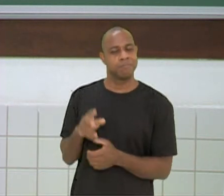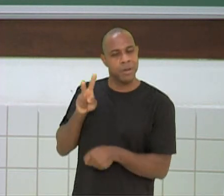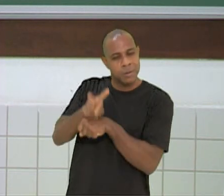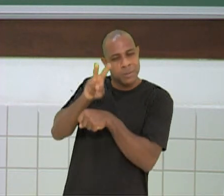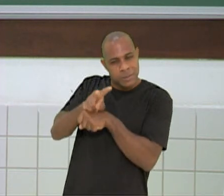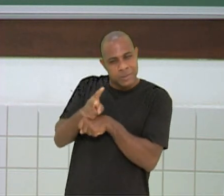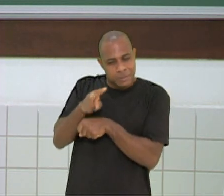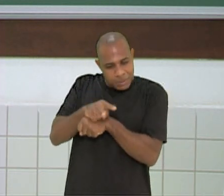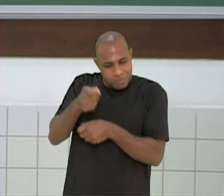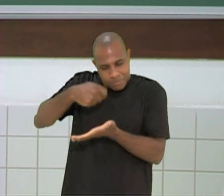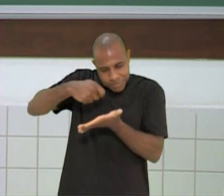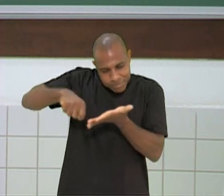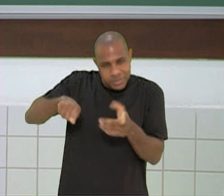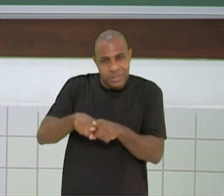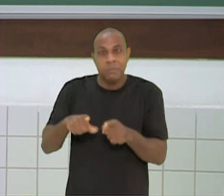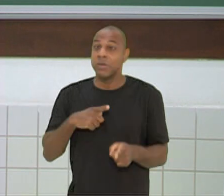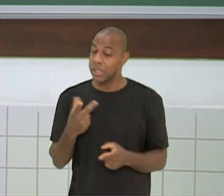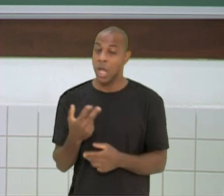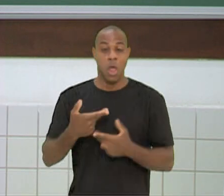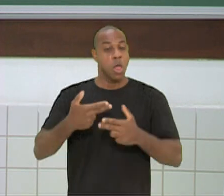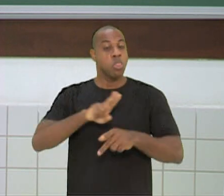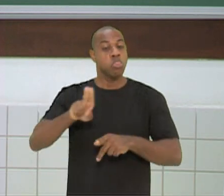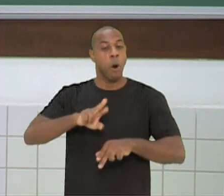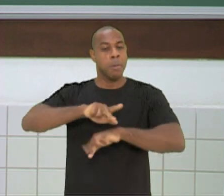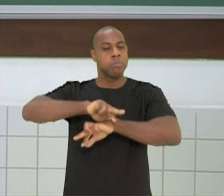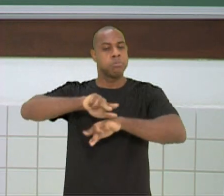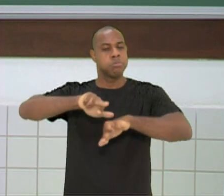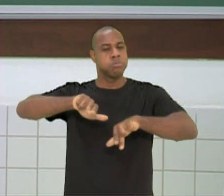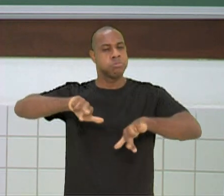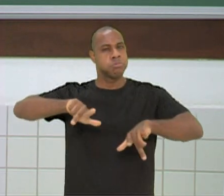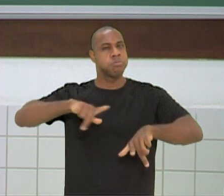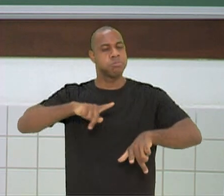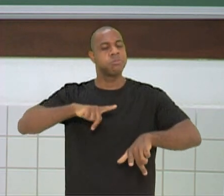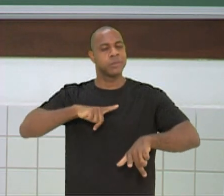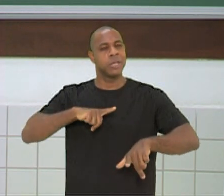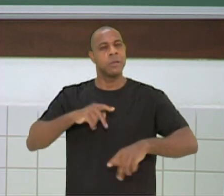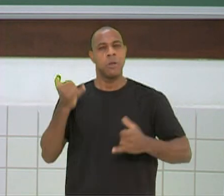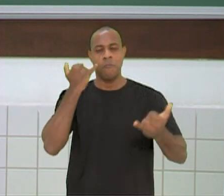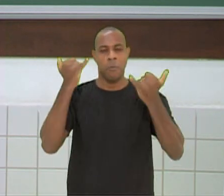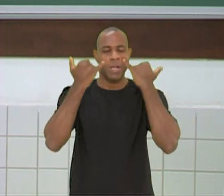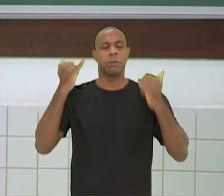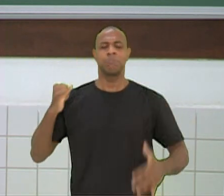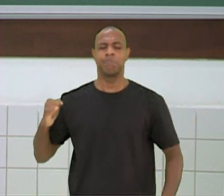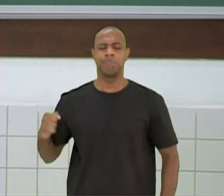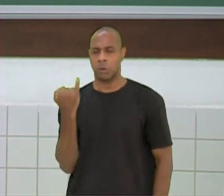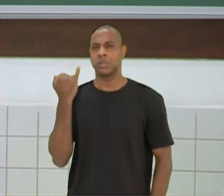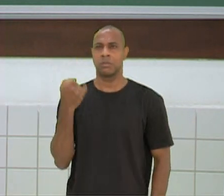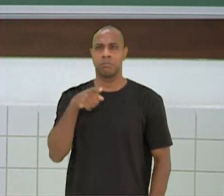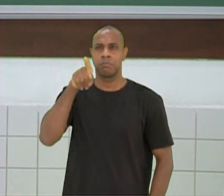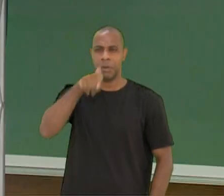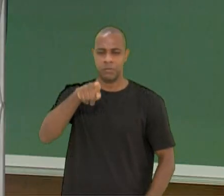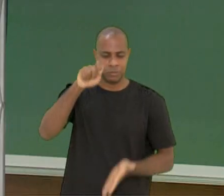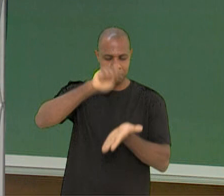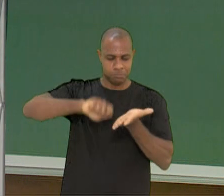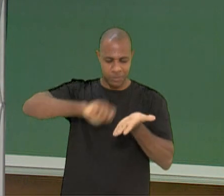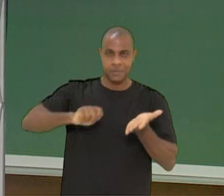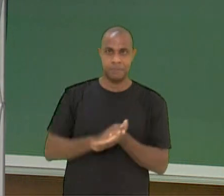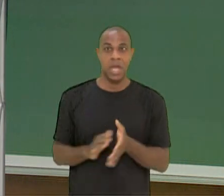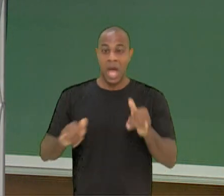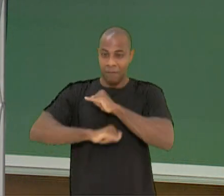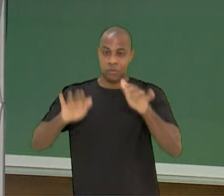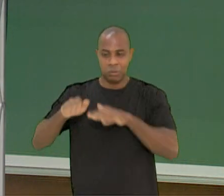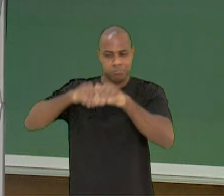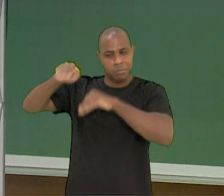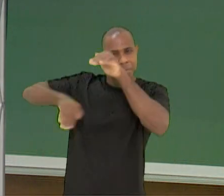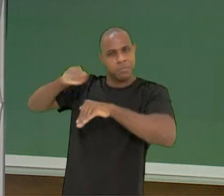bastante nomes de personalidades, nomes diferentes, bastante informação muito importante para você anotar. E aí, avisou todo